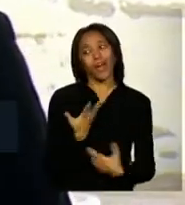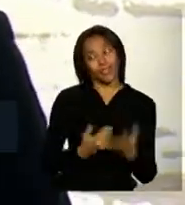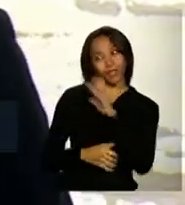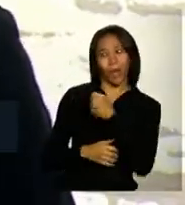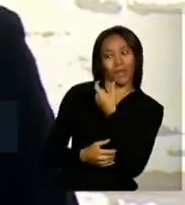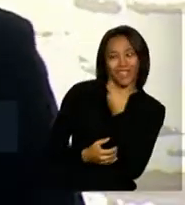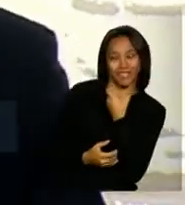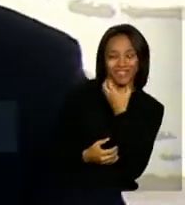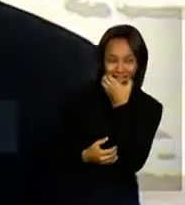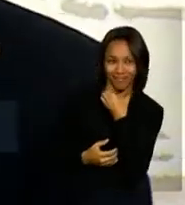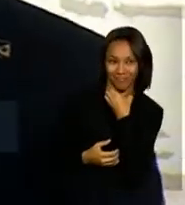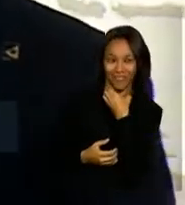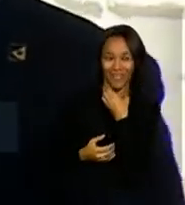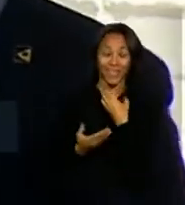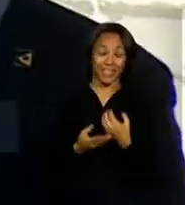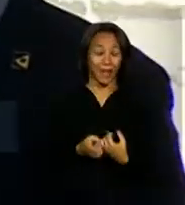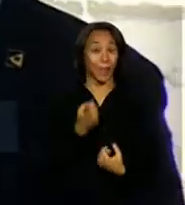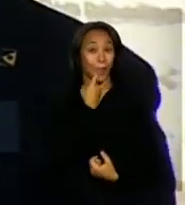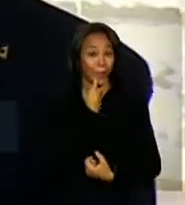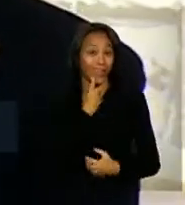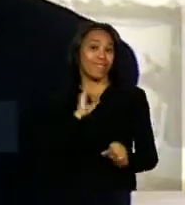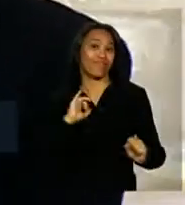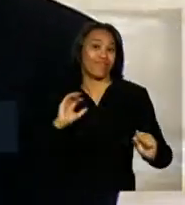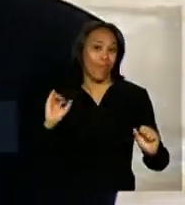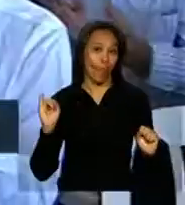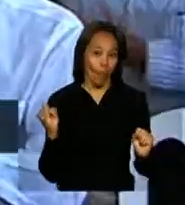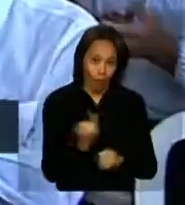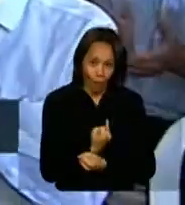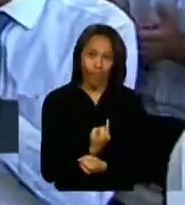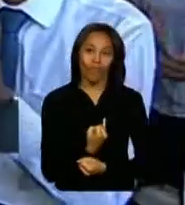pedaço o peixe emagrece